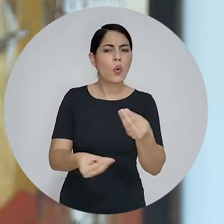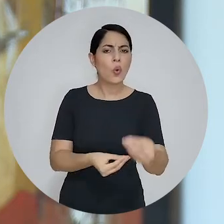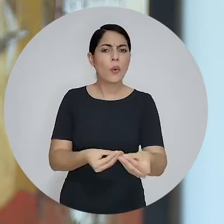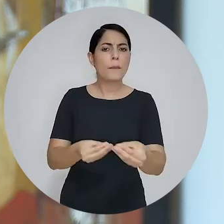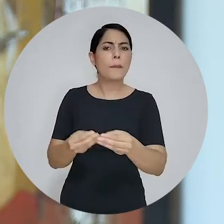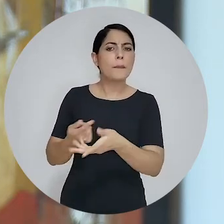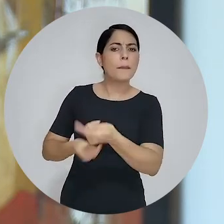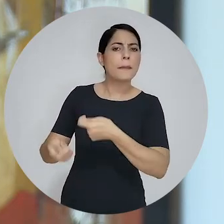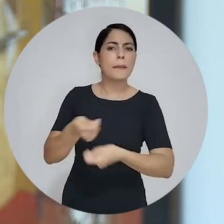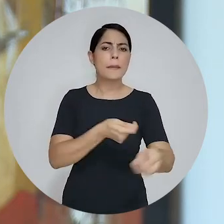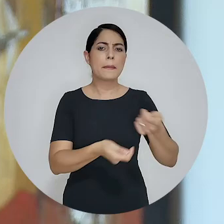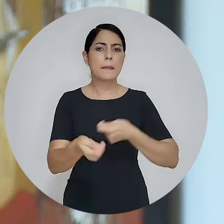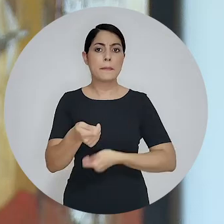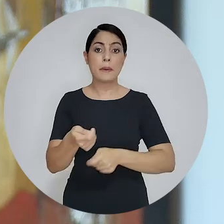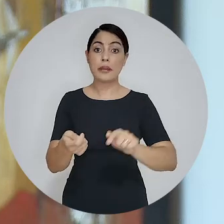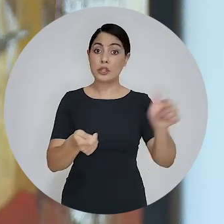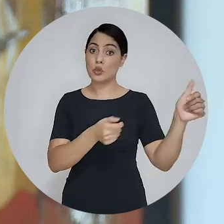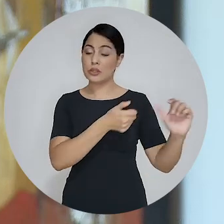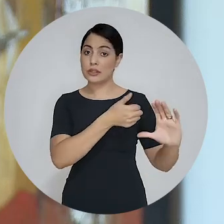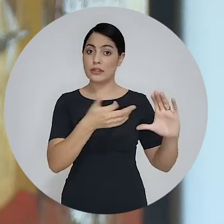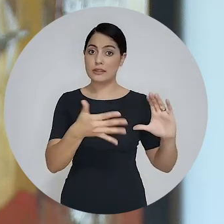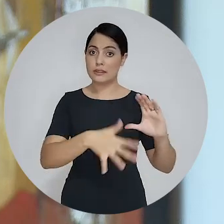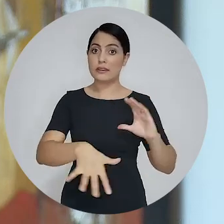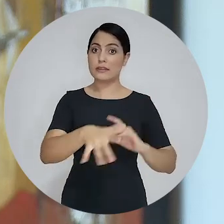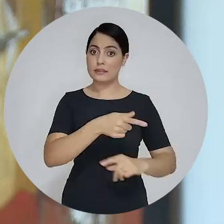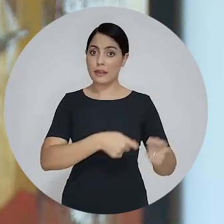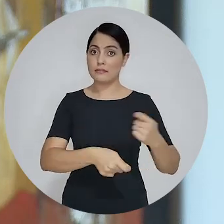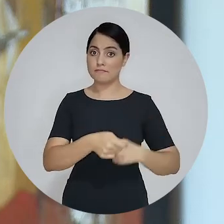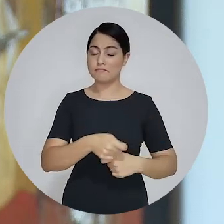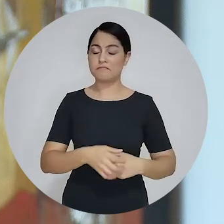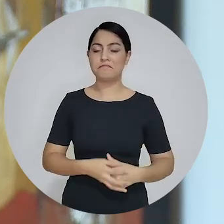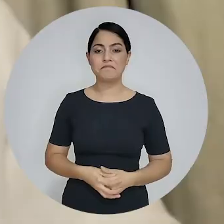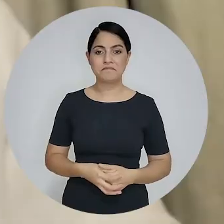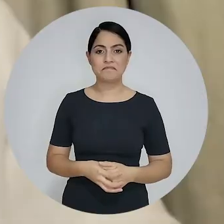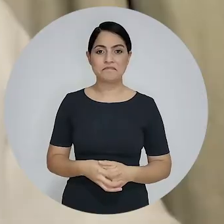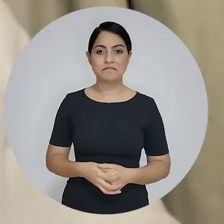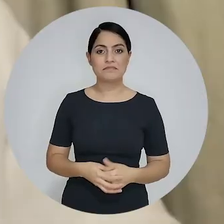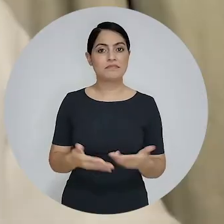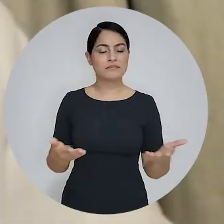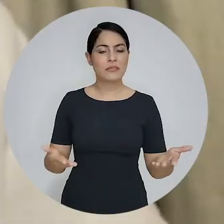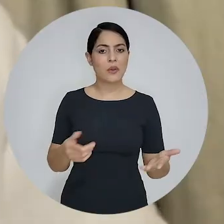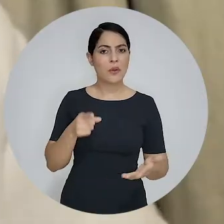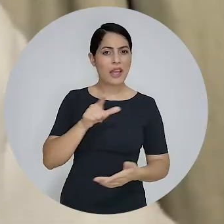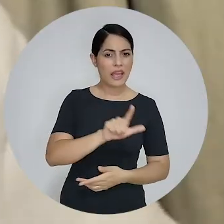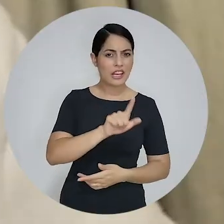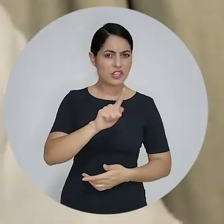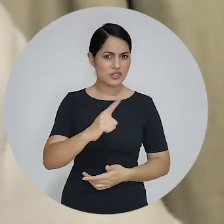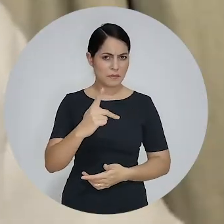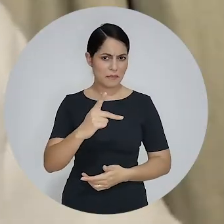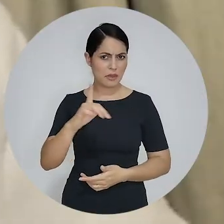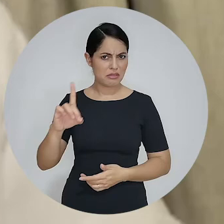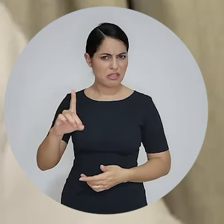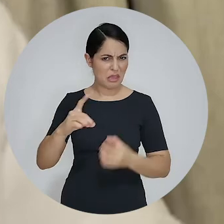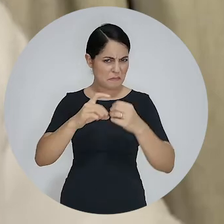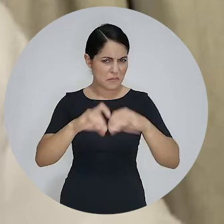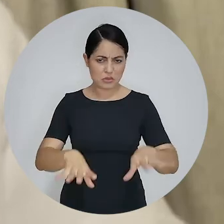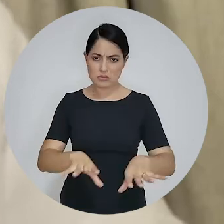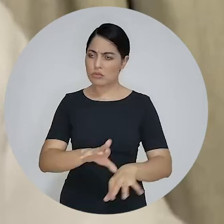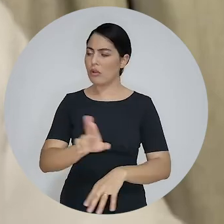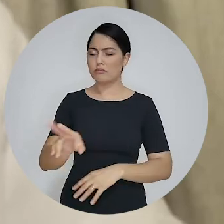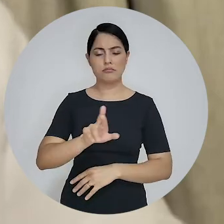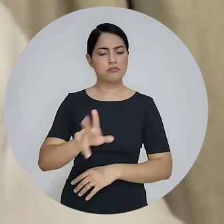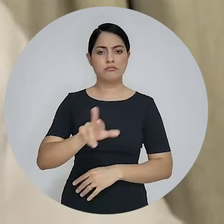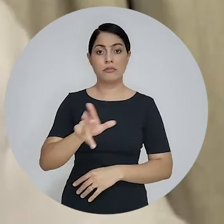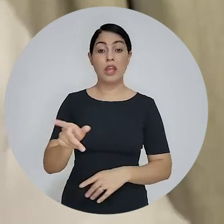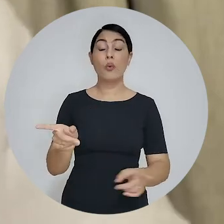de consumo e em outros aspectos do mundo corporativo. A LGPD ela não é uma norma prejudicial,